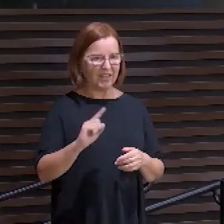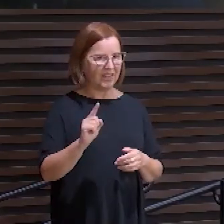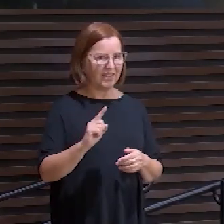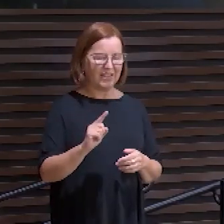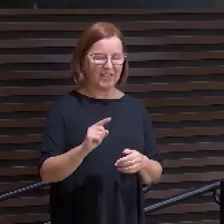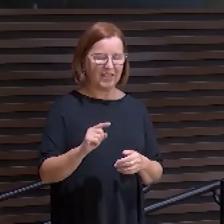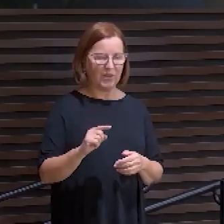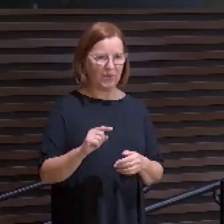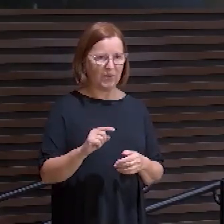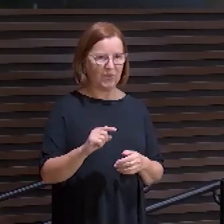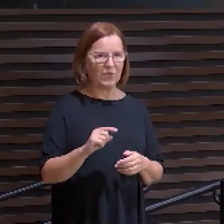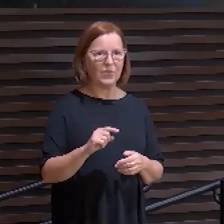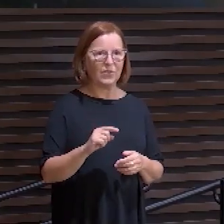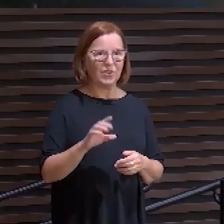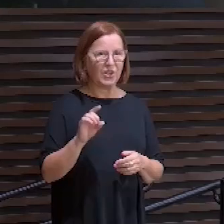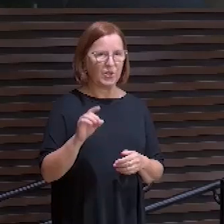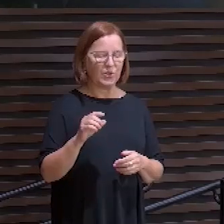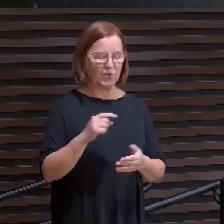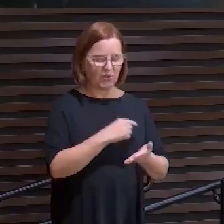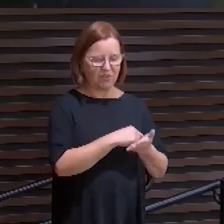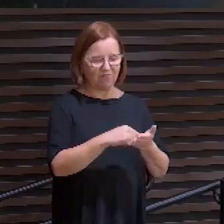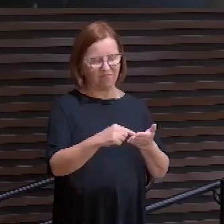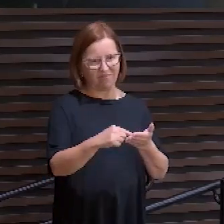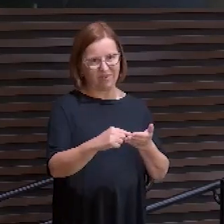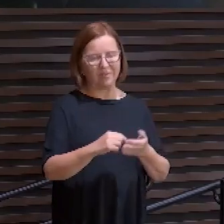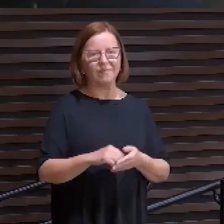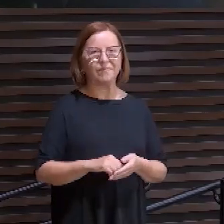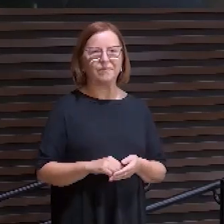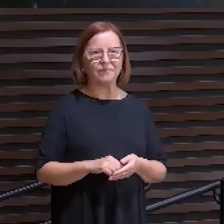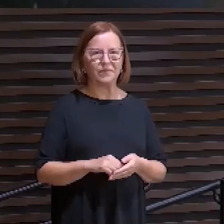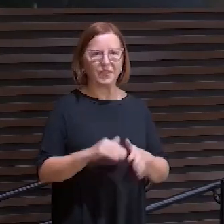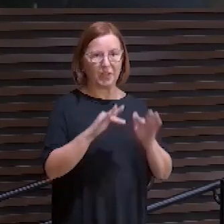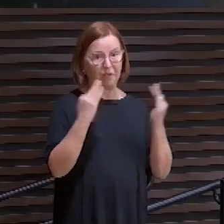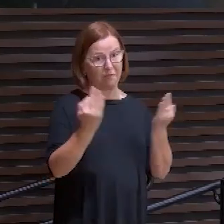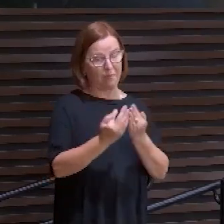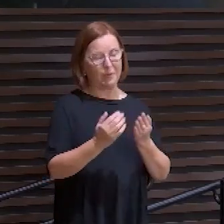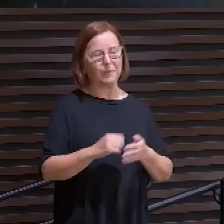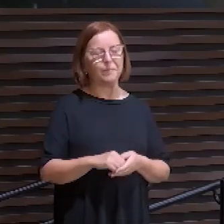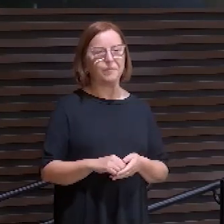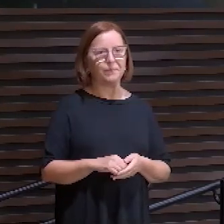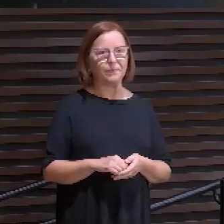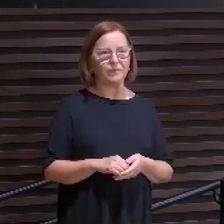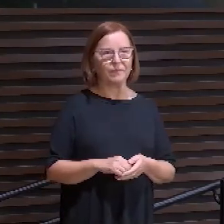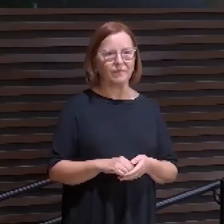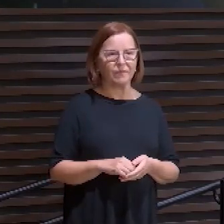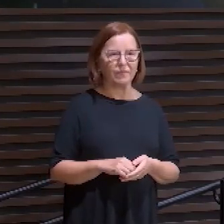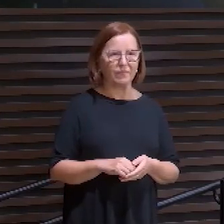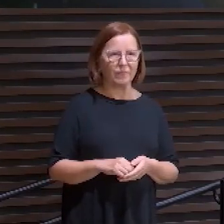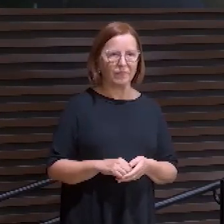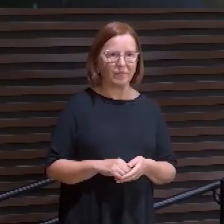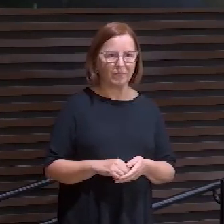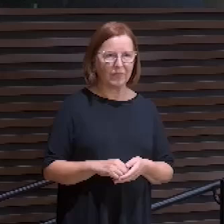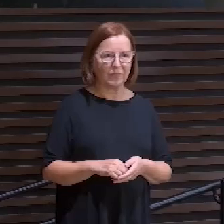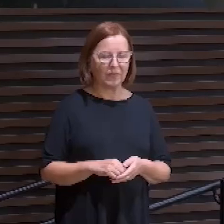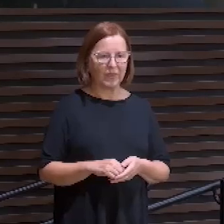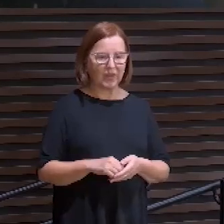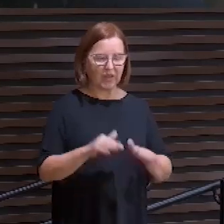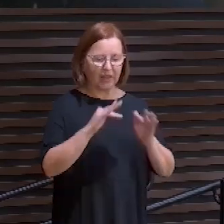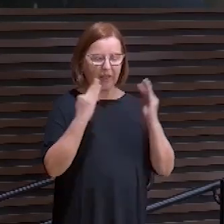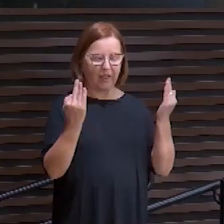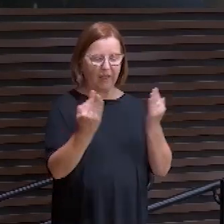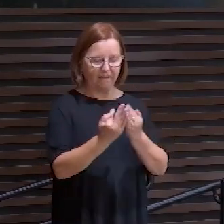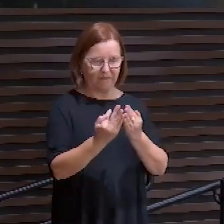gerações consanguíneas. O parentesco da carne finda na sepultura, mas